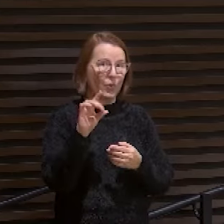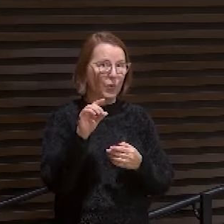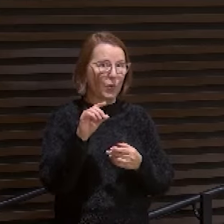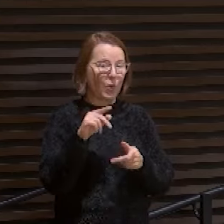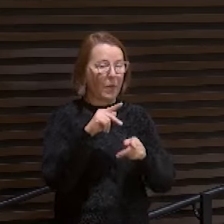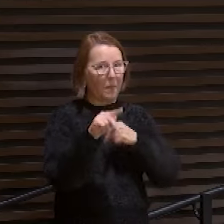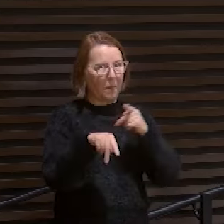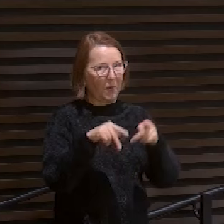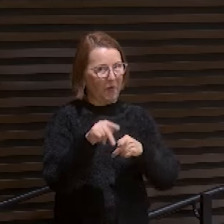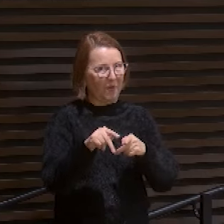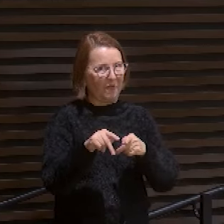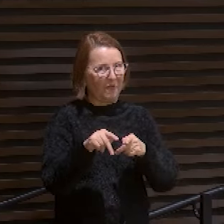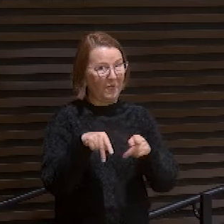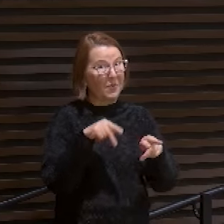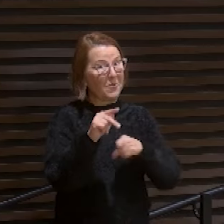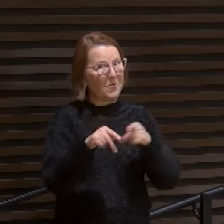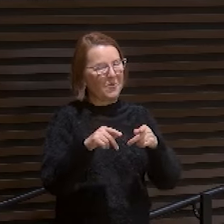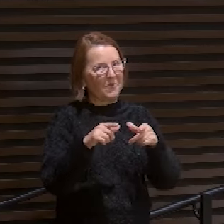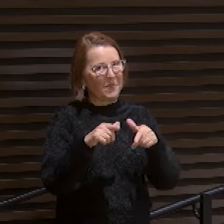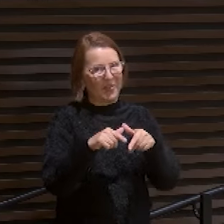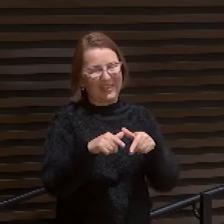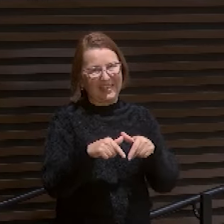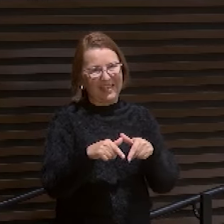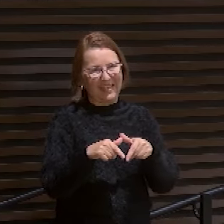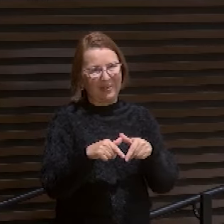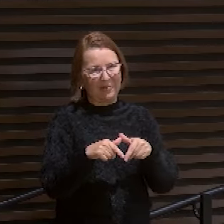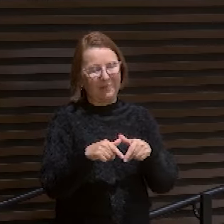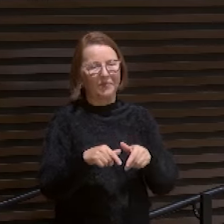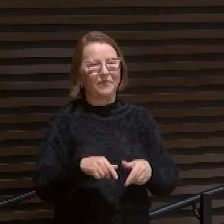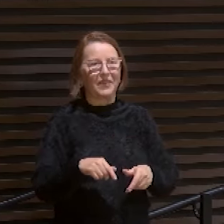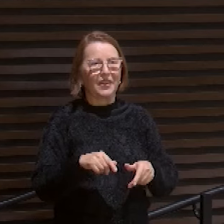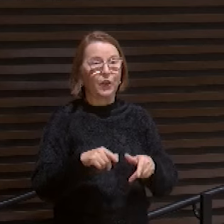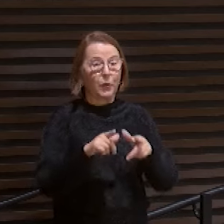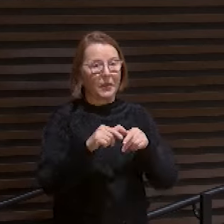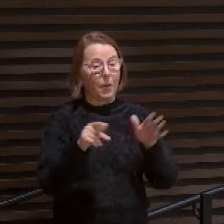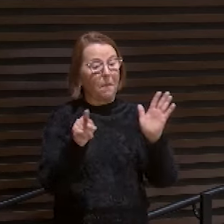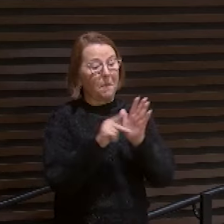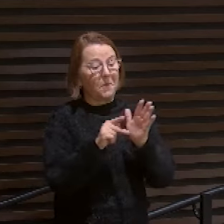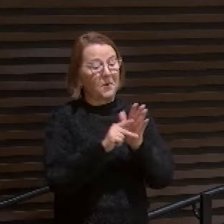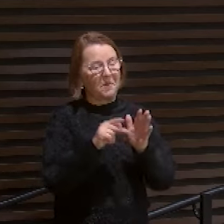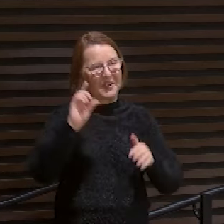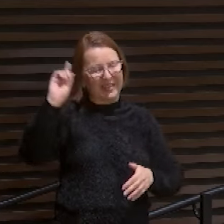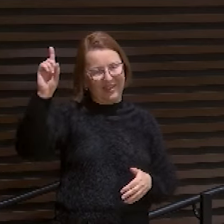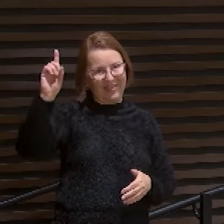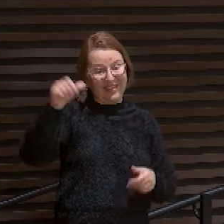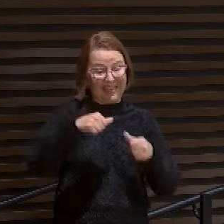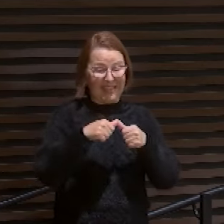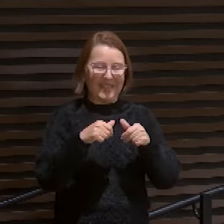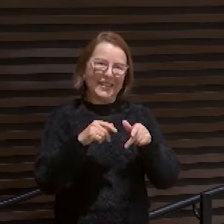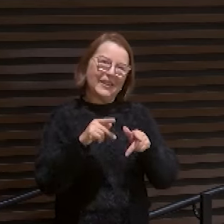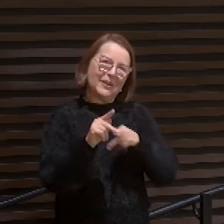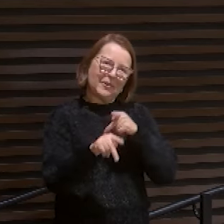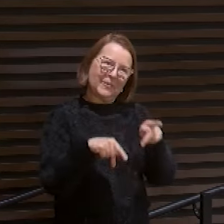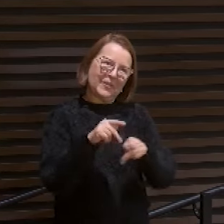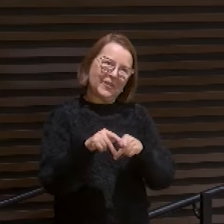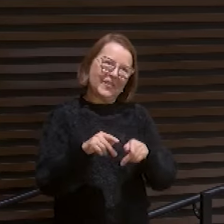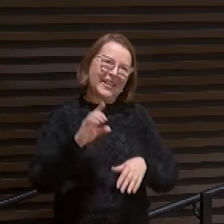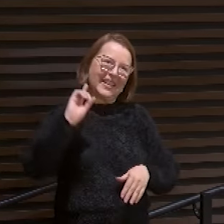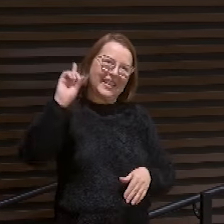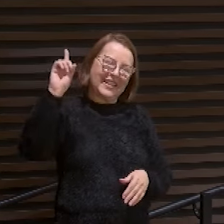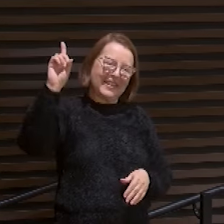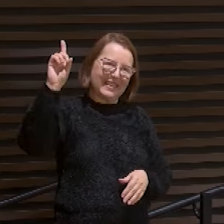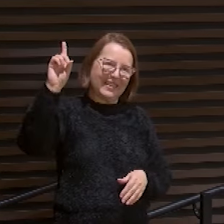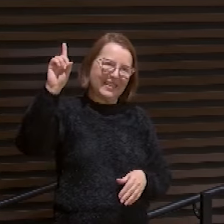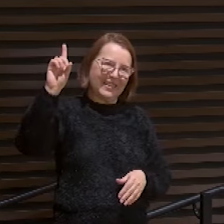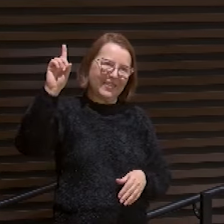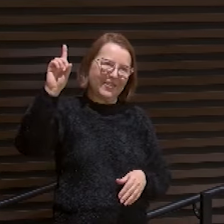o povo de Israel, o Israel dele. E nesse povo, Deus acabou a